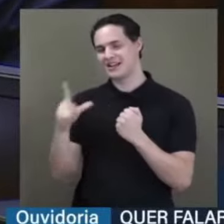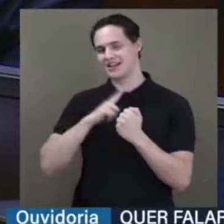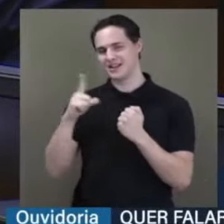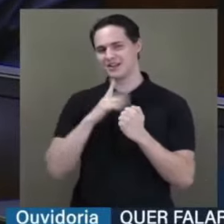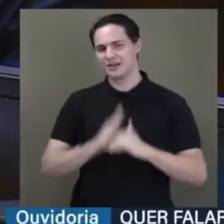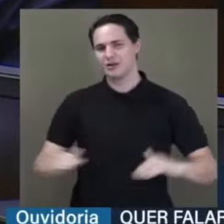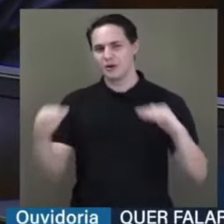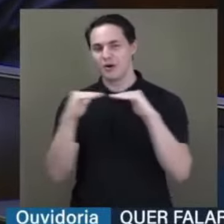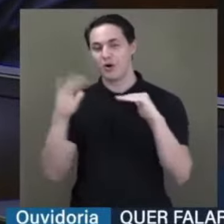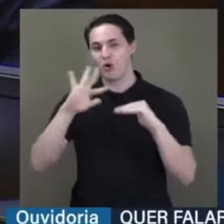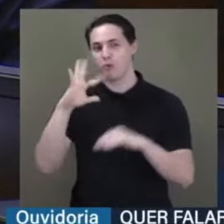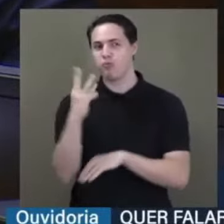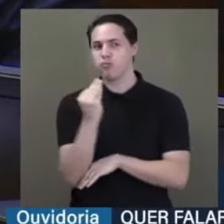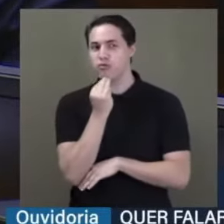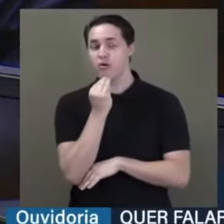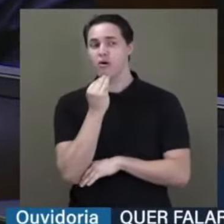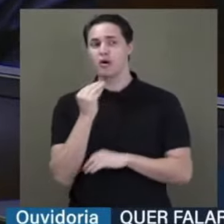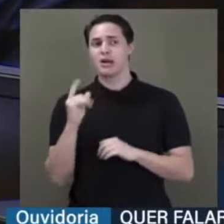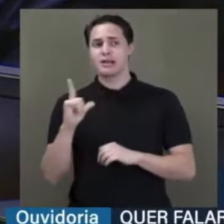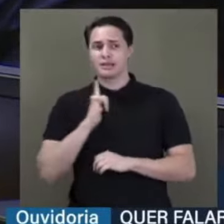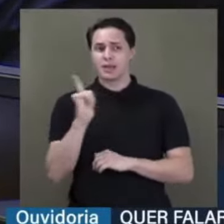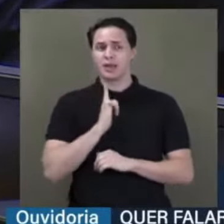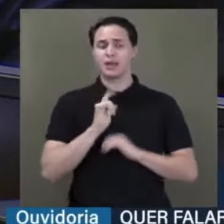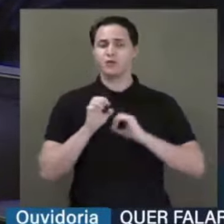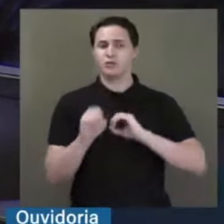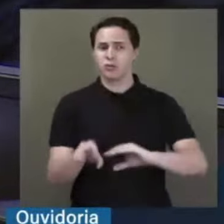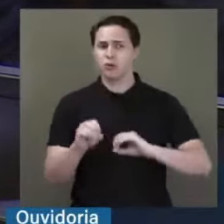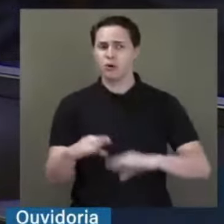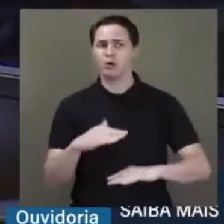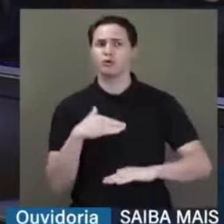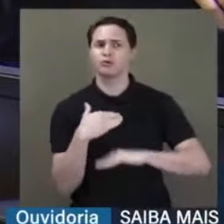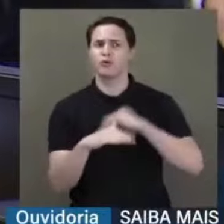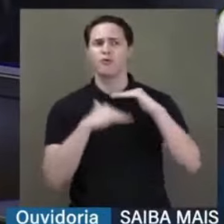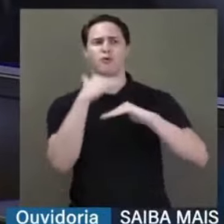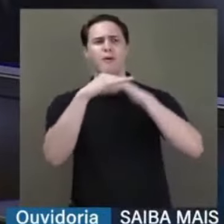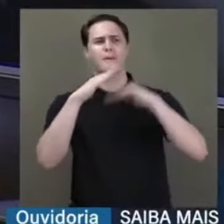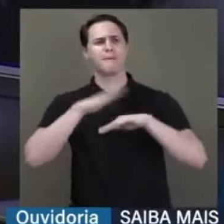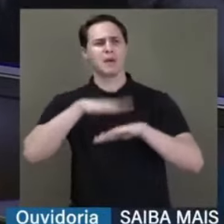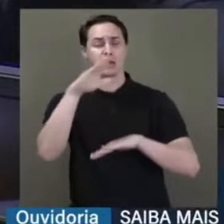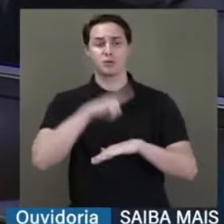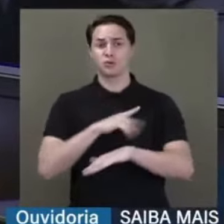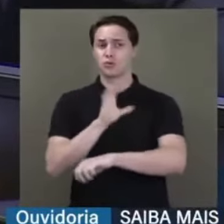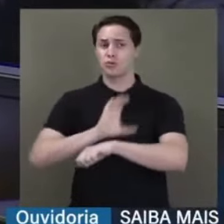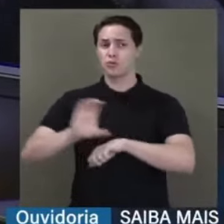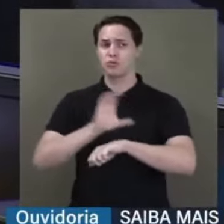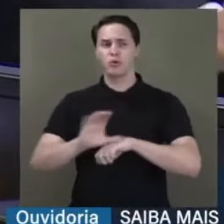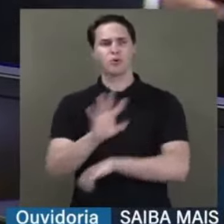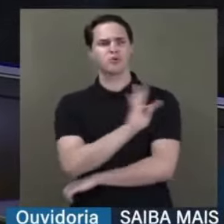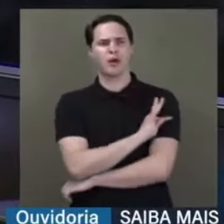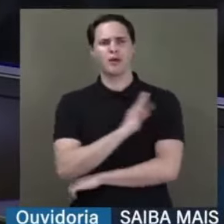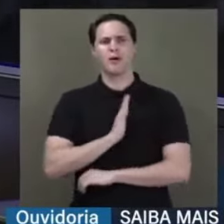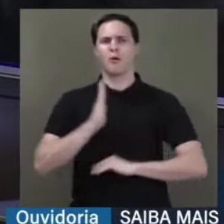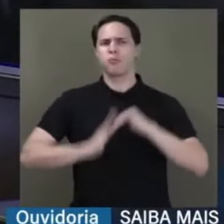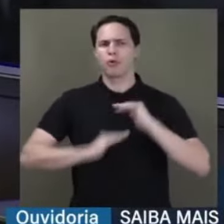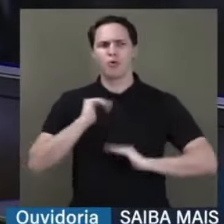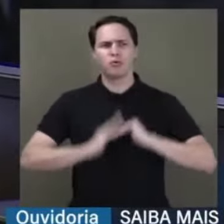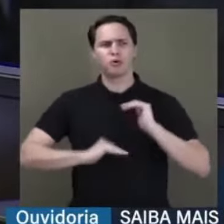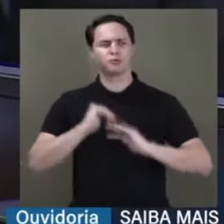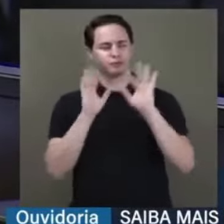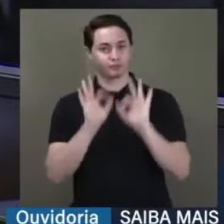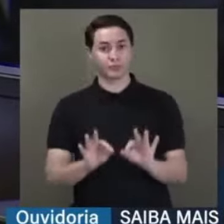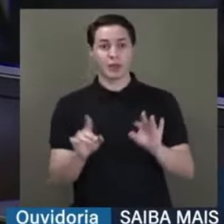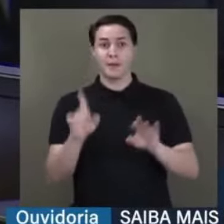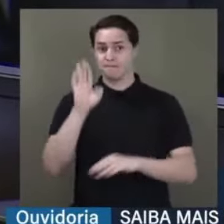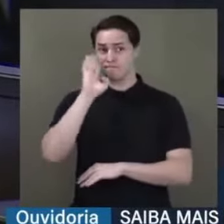oportunidades por meio da educação e desenvolver os cursos técnicos profissionalizantes e